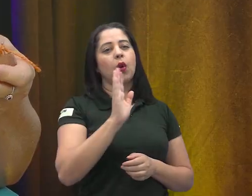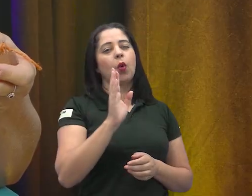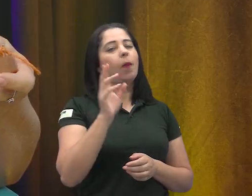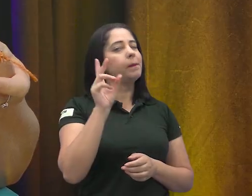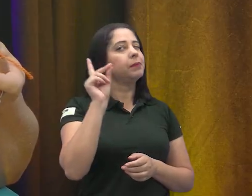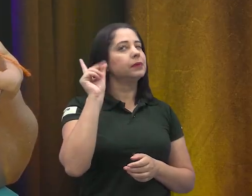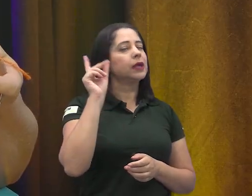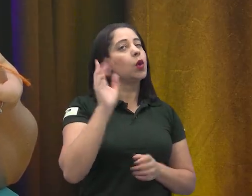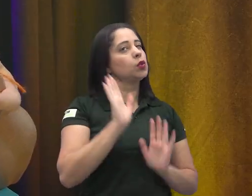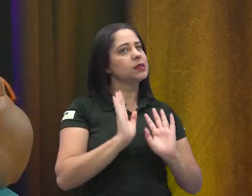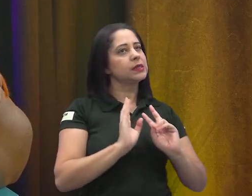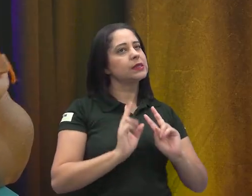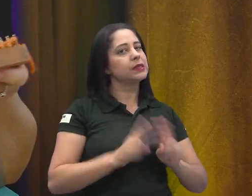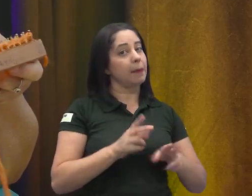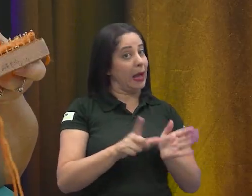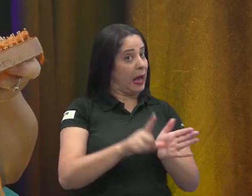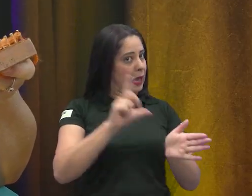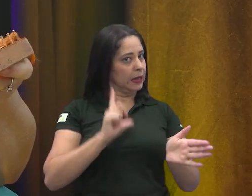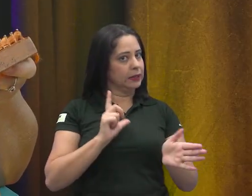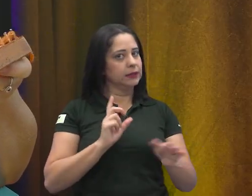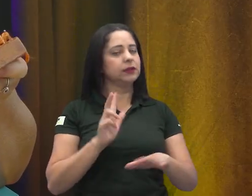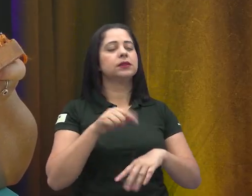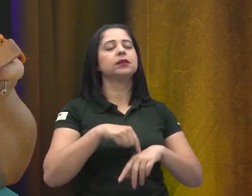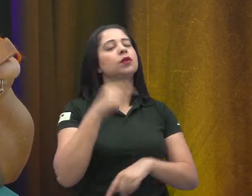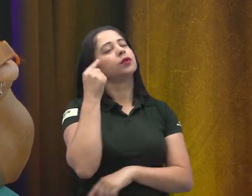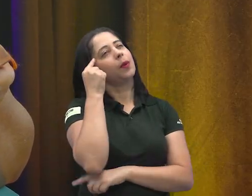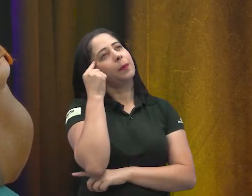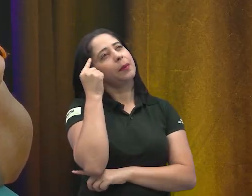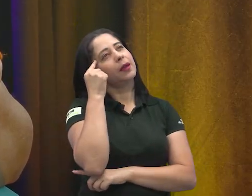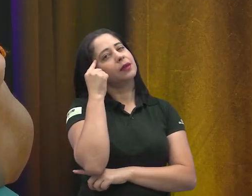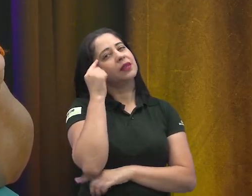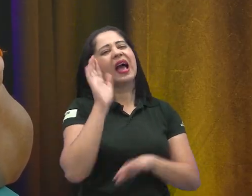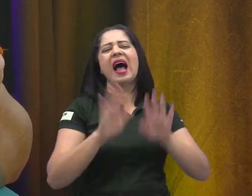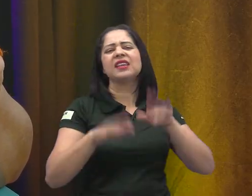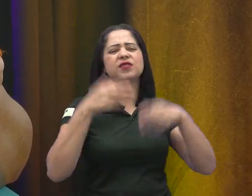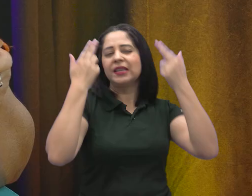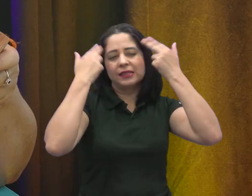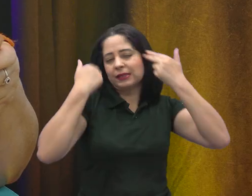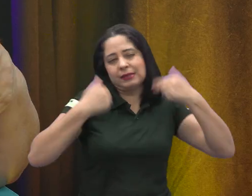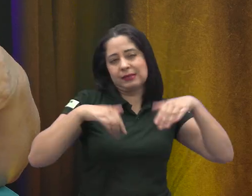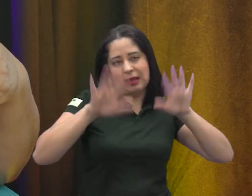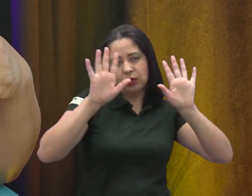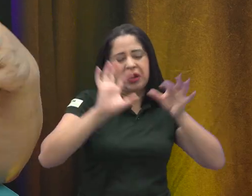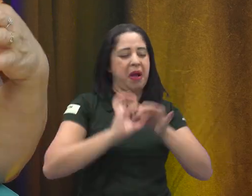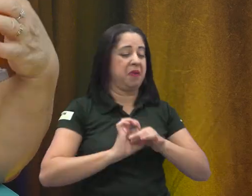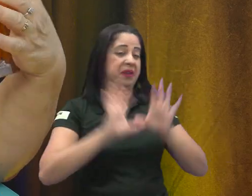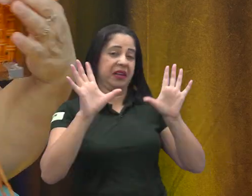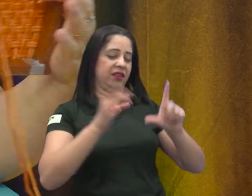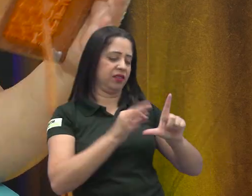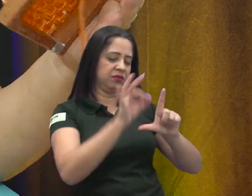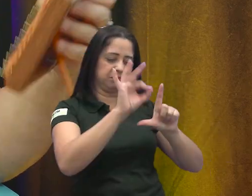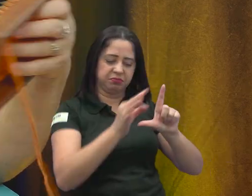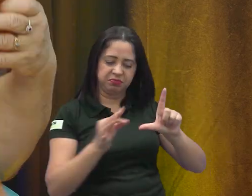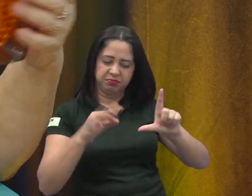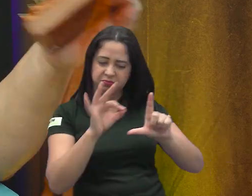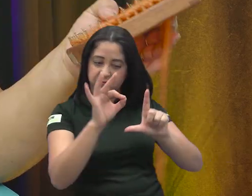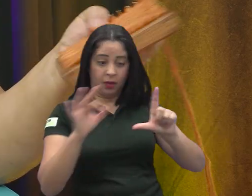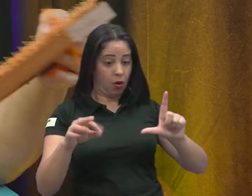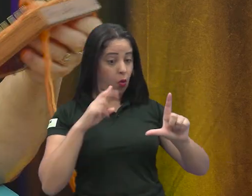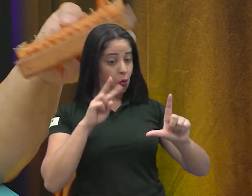já naquilo que eu quero fazer, muitas vezes, né? Às vezes não, às vezes flui livremente e de repente sai uma